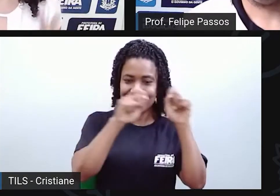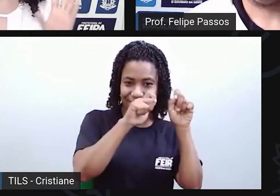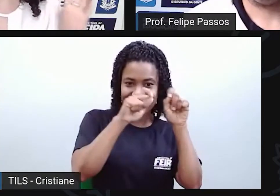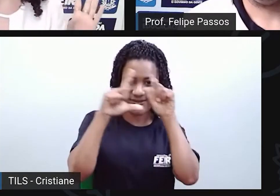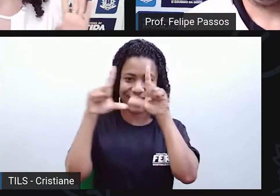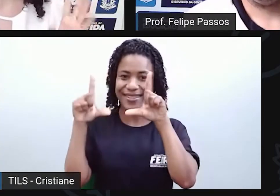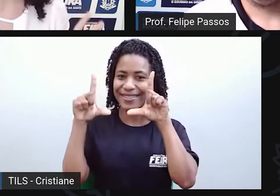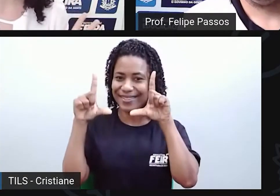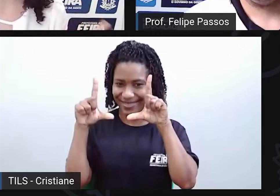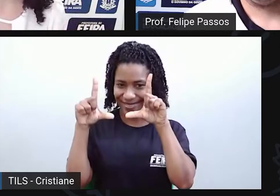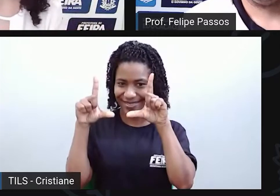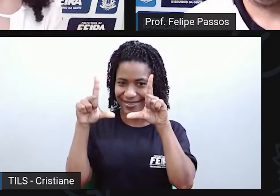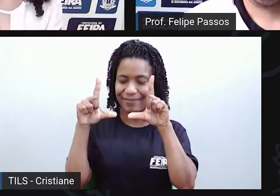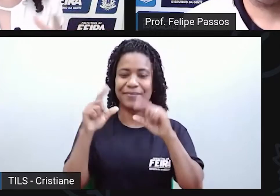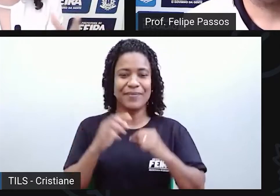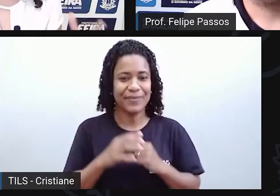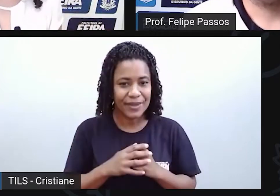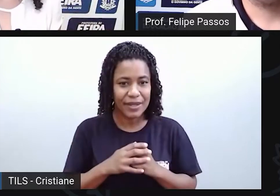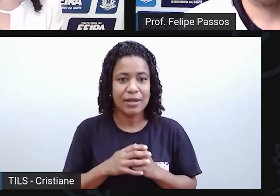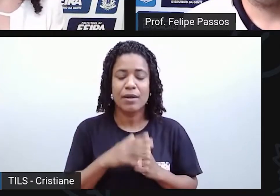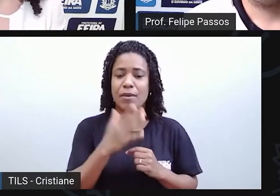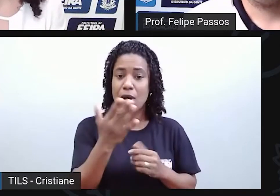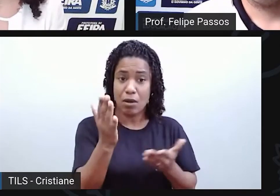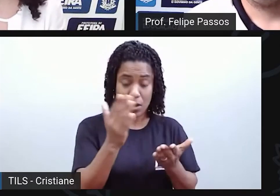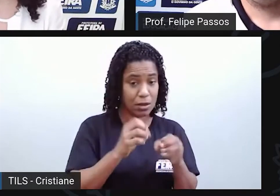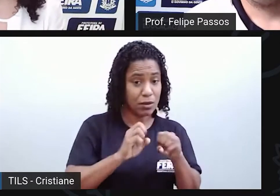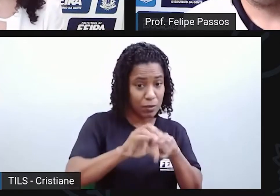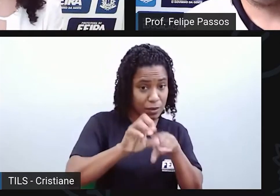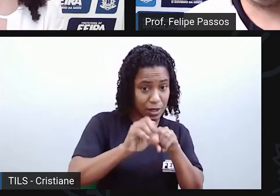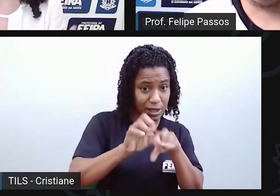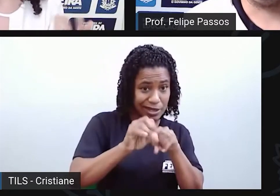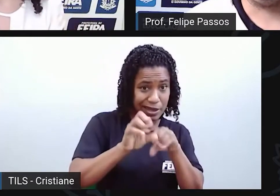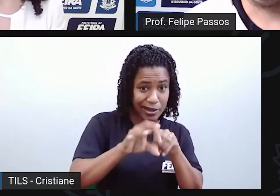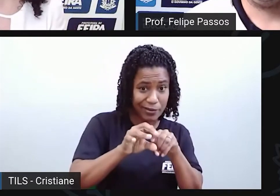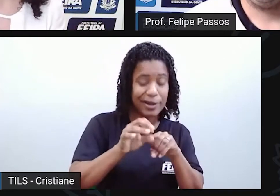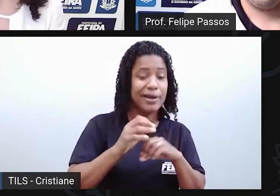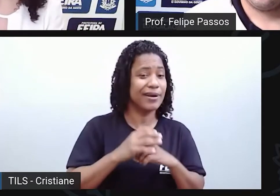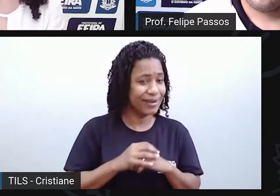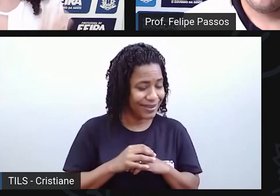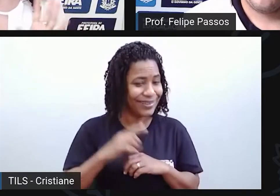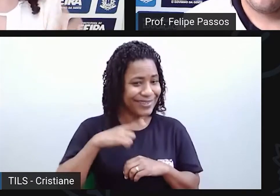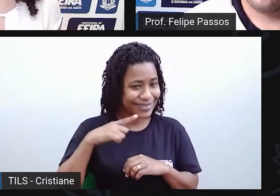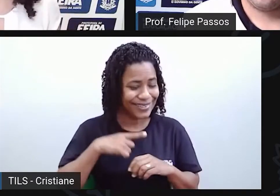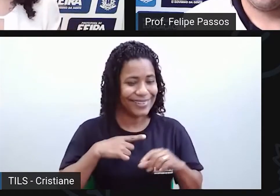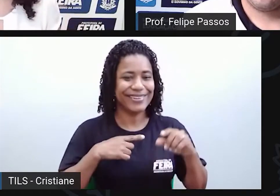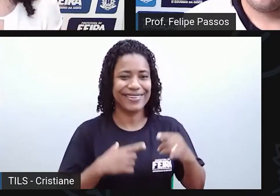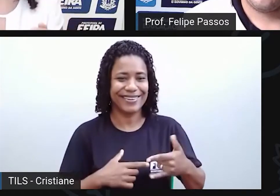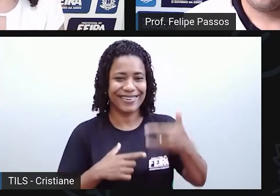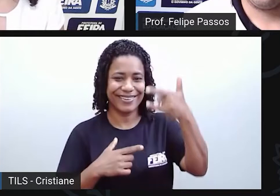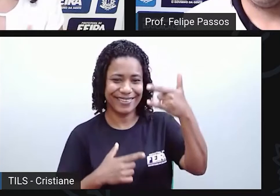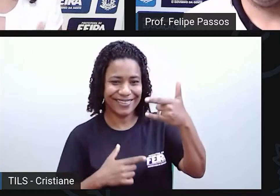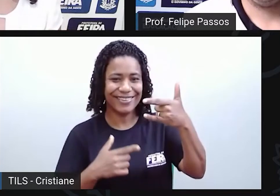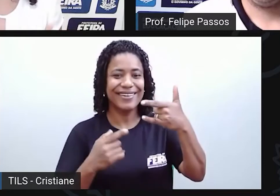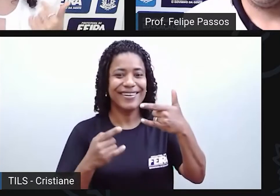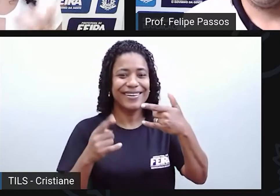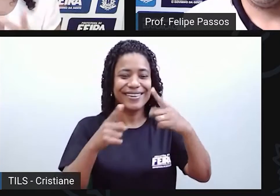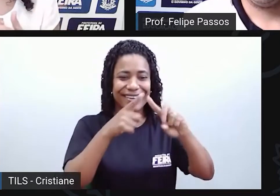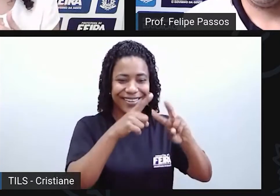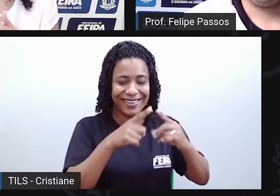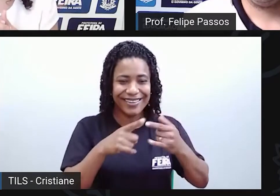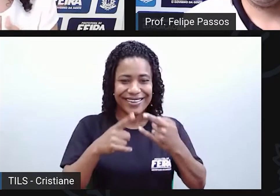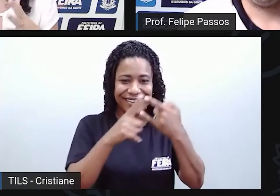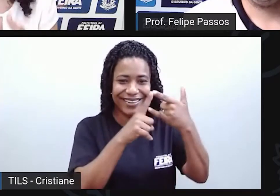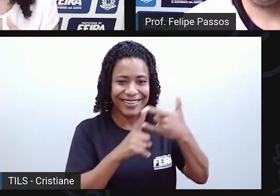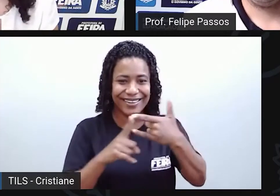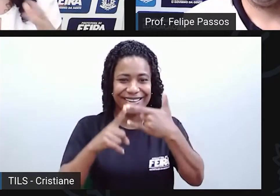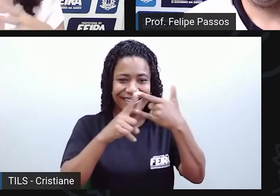eu estou com a cara péssima e aqui não tem filtro no Google Meet. Eu dou risada. Seguimos a aula, mas é uma inquietação